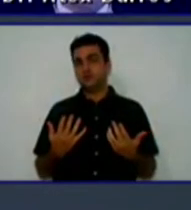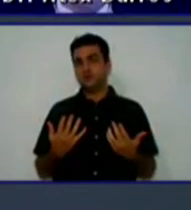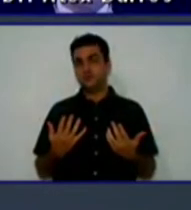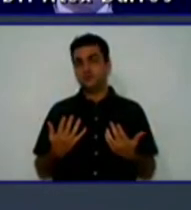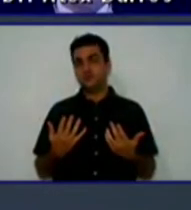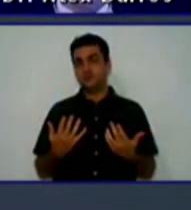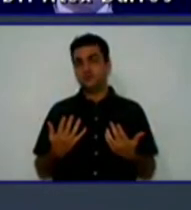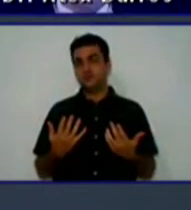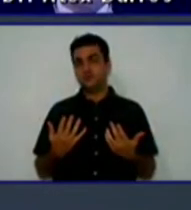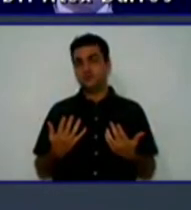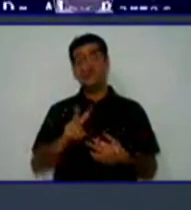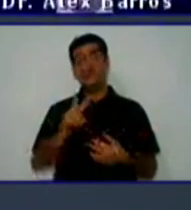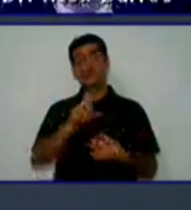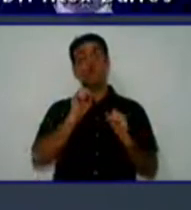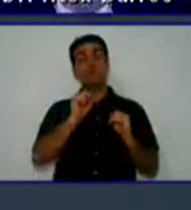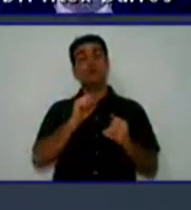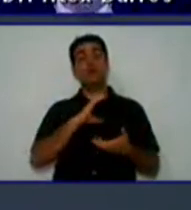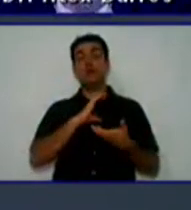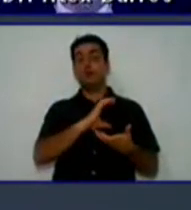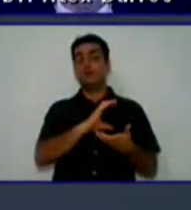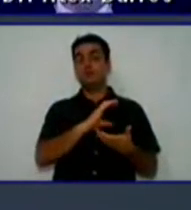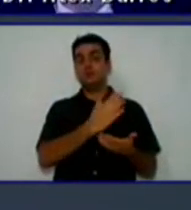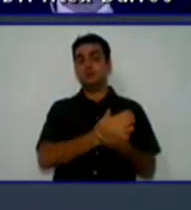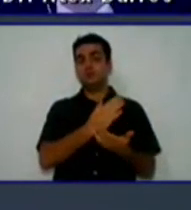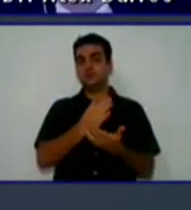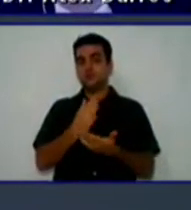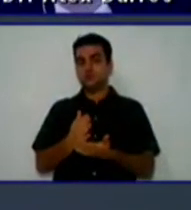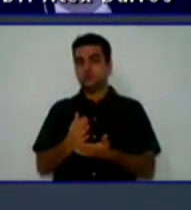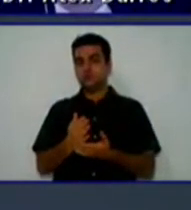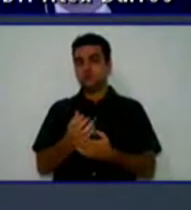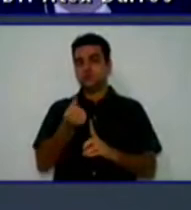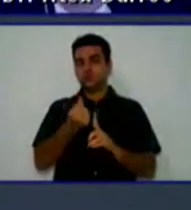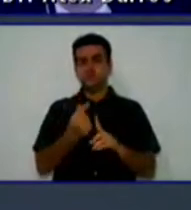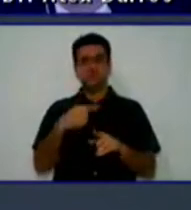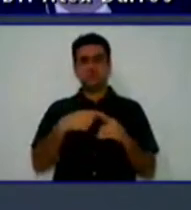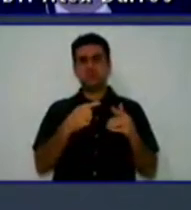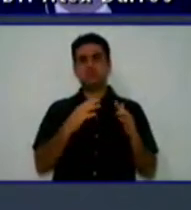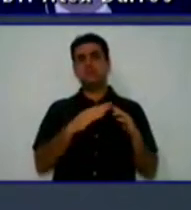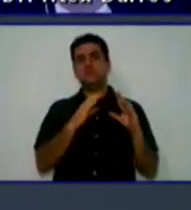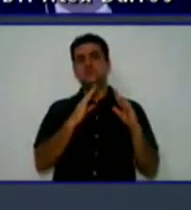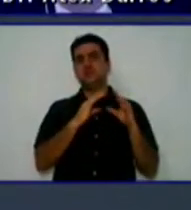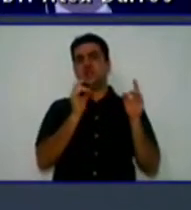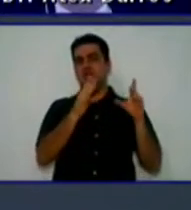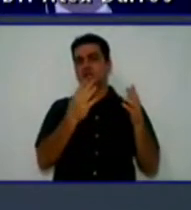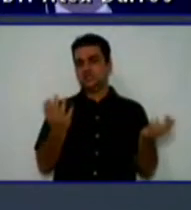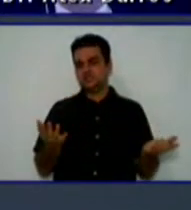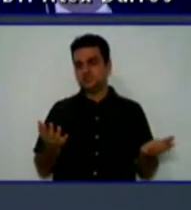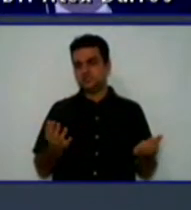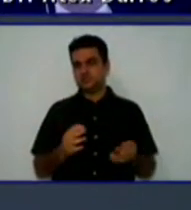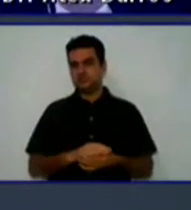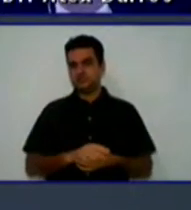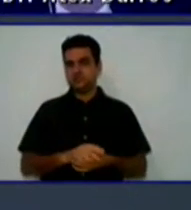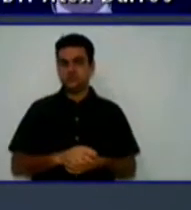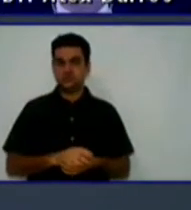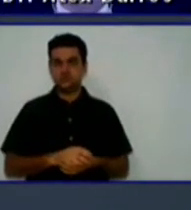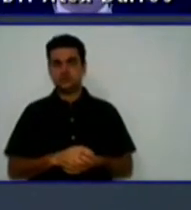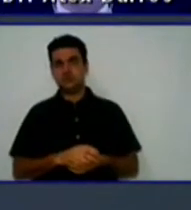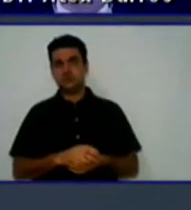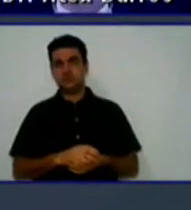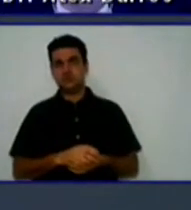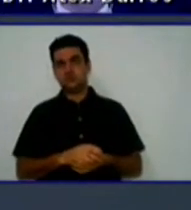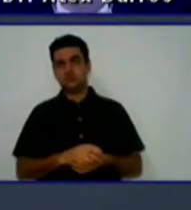Devolveria esses valores com as cotas do fundo partidário. Não há necessidade da venda dos imóveis. Ah, sim, é porque